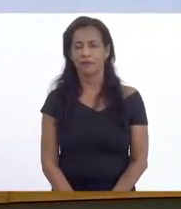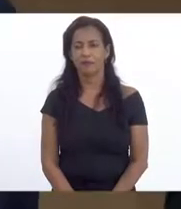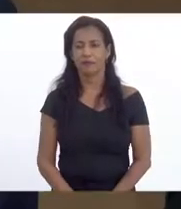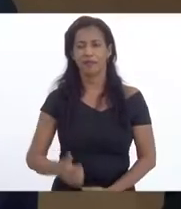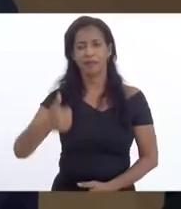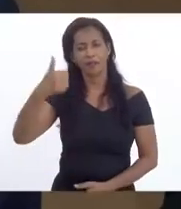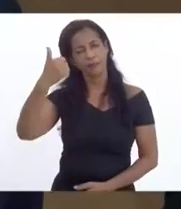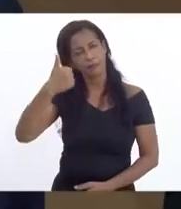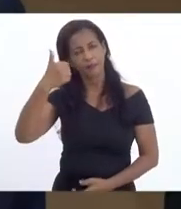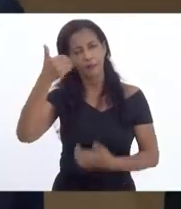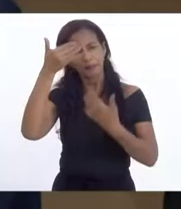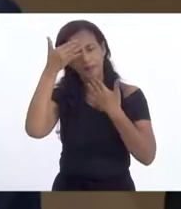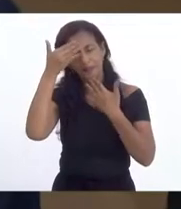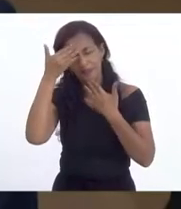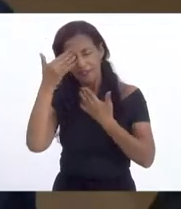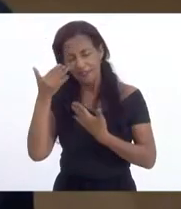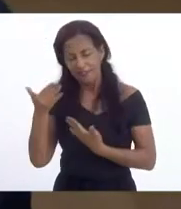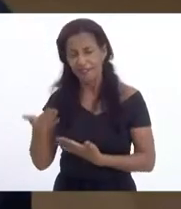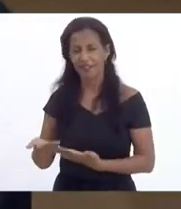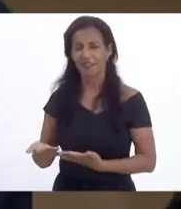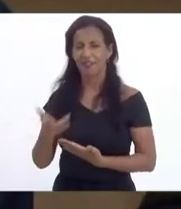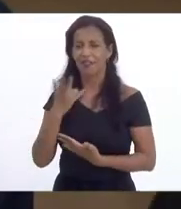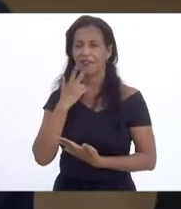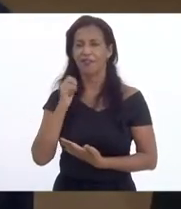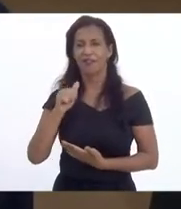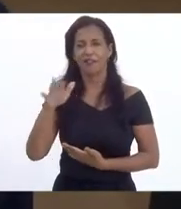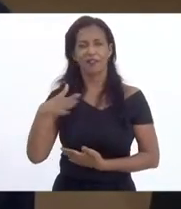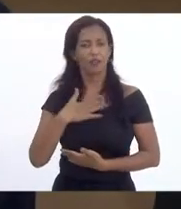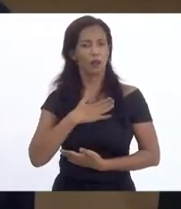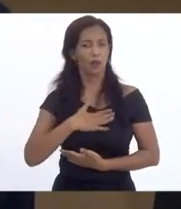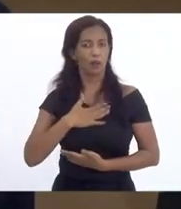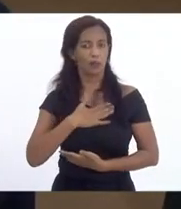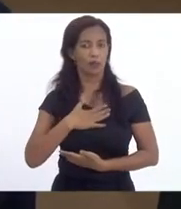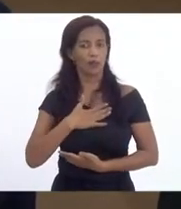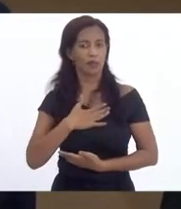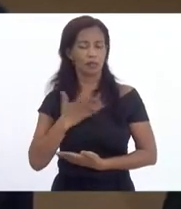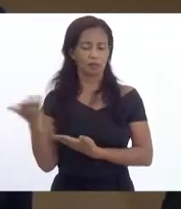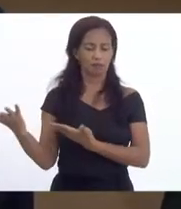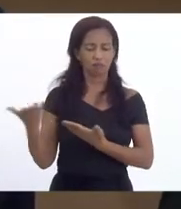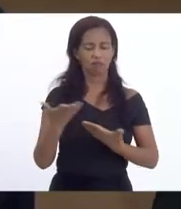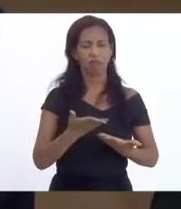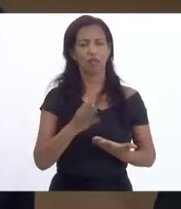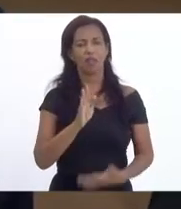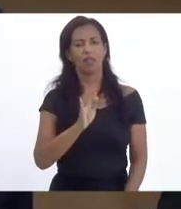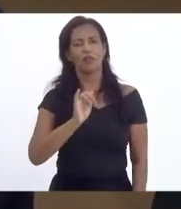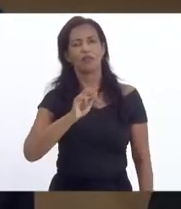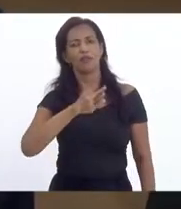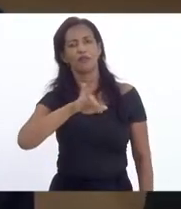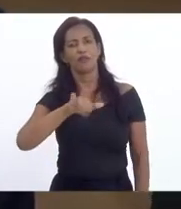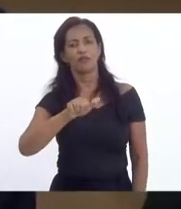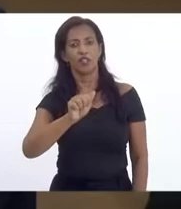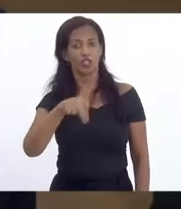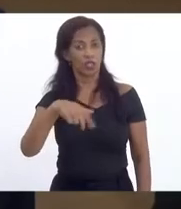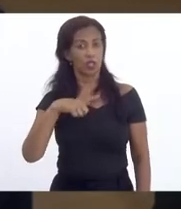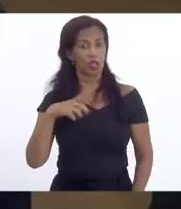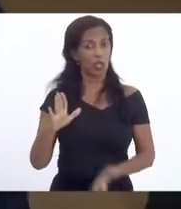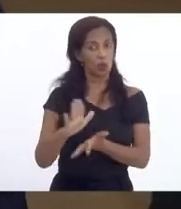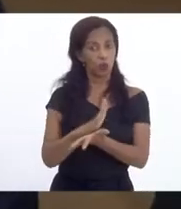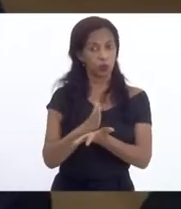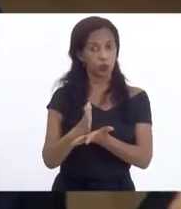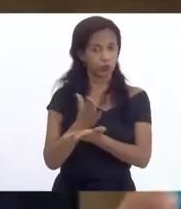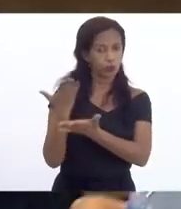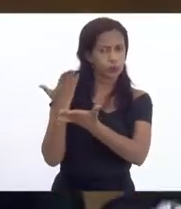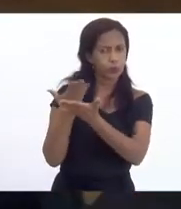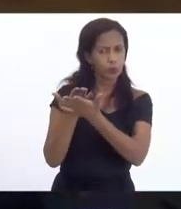Primeiro, eu agradecer ao Thier, dizer que é muito bem-vindo a contribuição da FIRJAN. A FIRJAN tem alguns estudos e